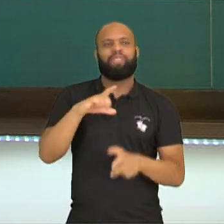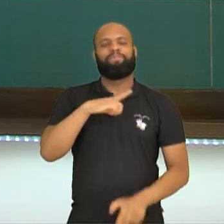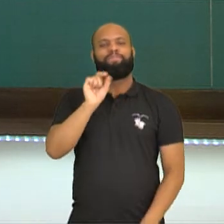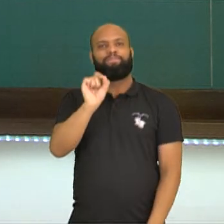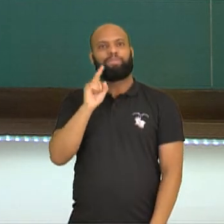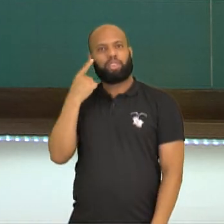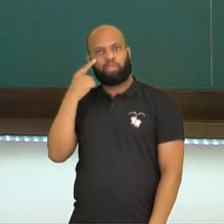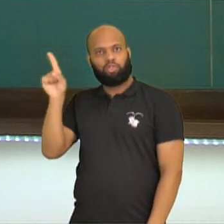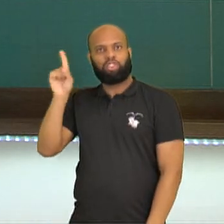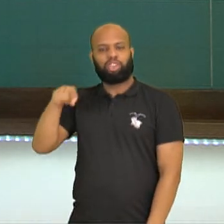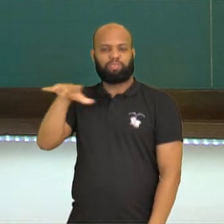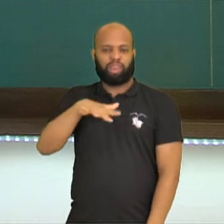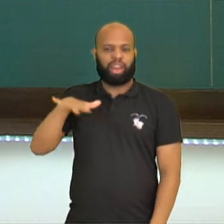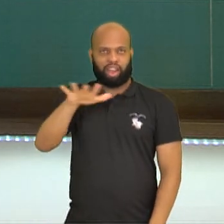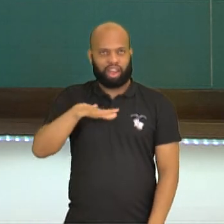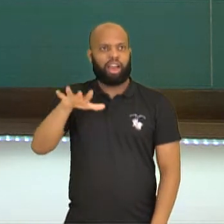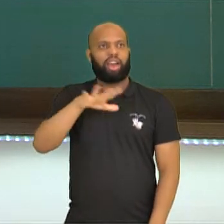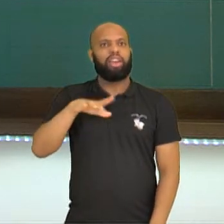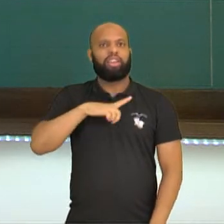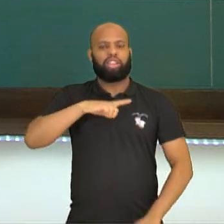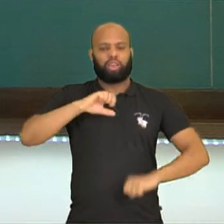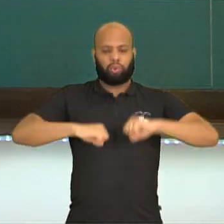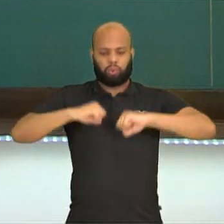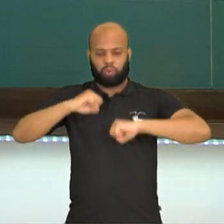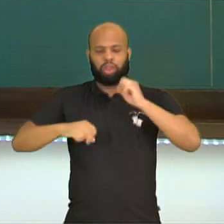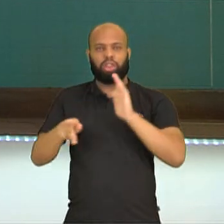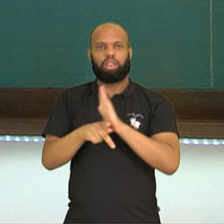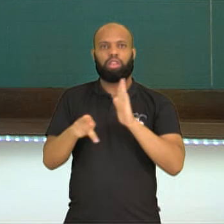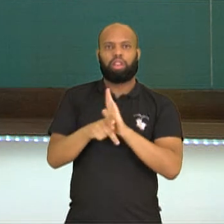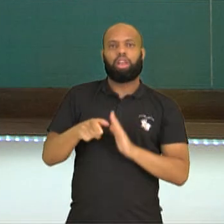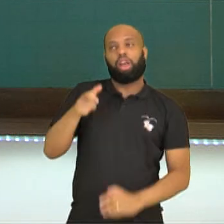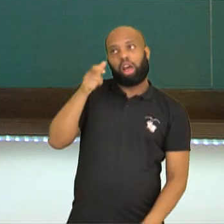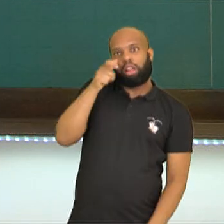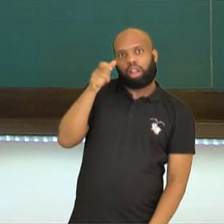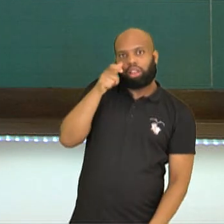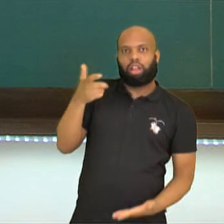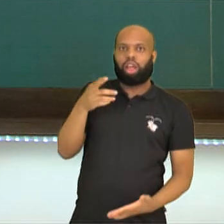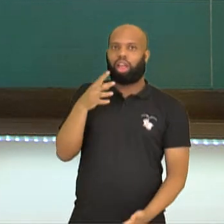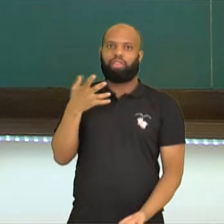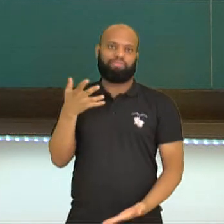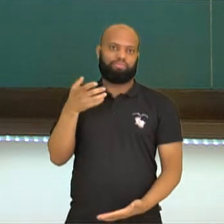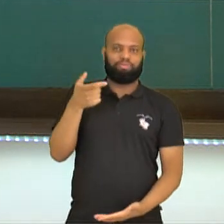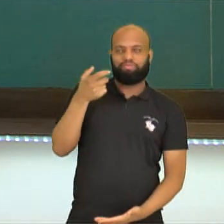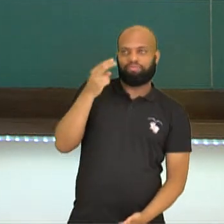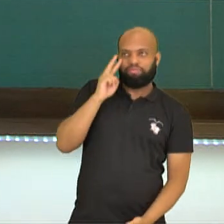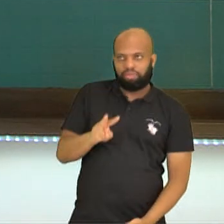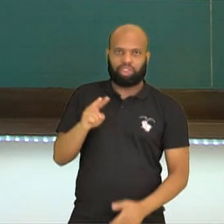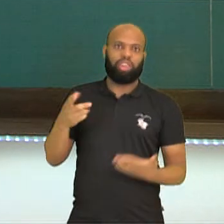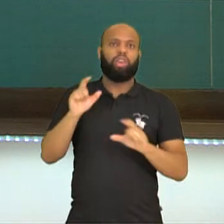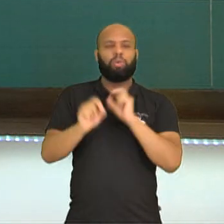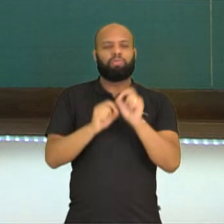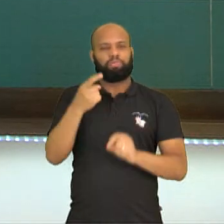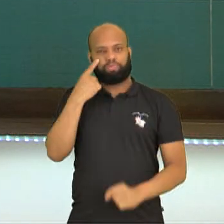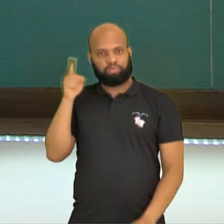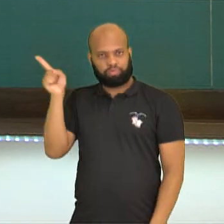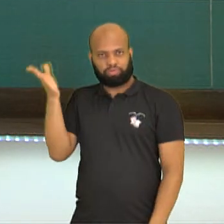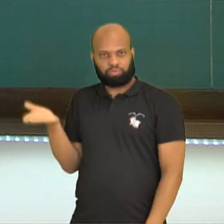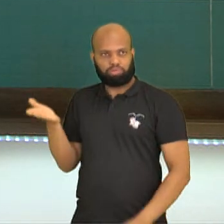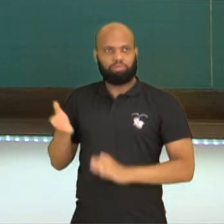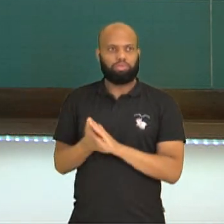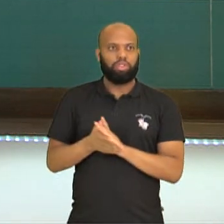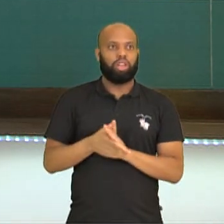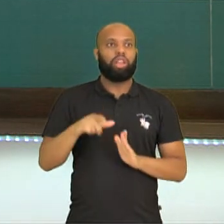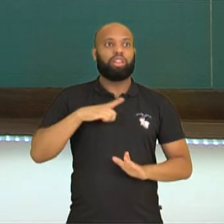Esse setor muito produtivo da indústria do entretenimento, que eu sei que vocês conhecem muito bem, né? Observem, para